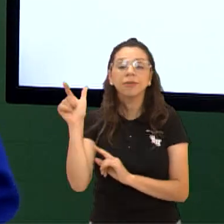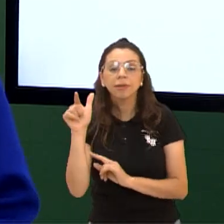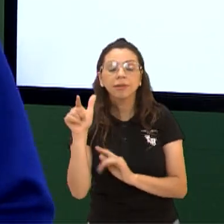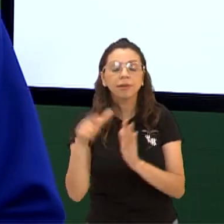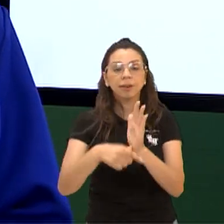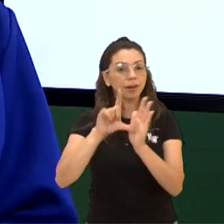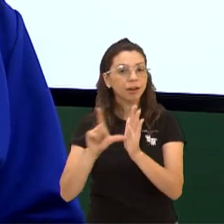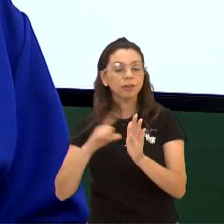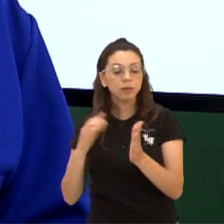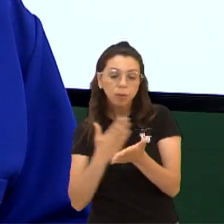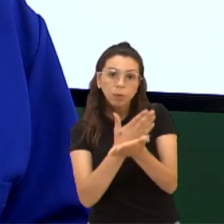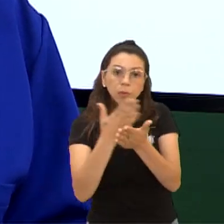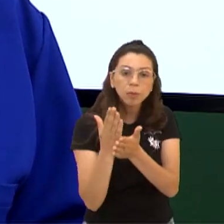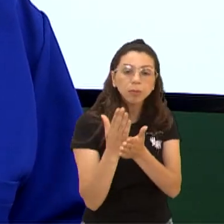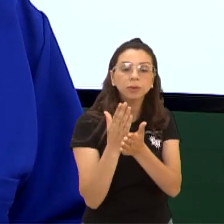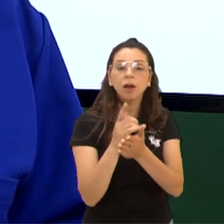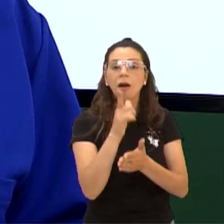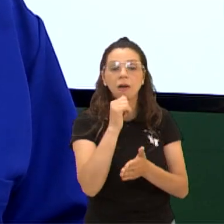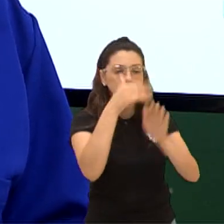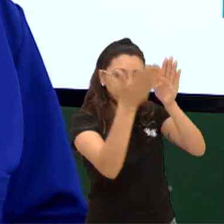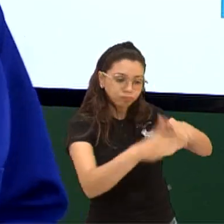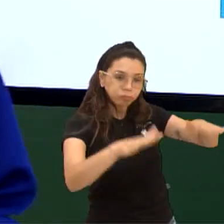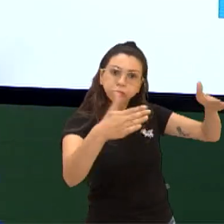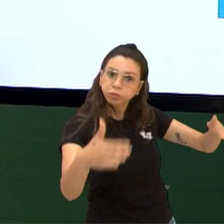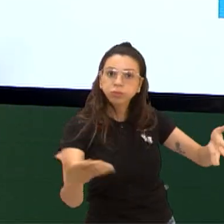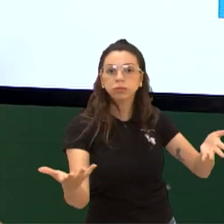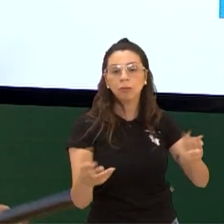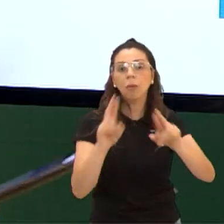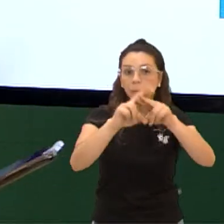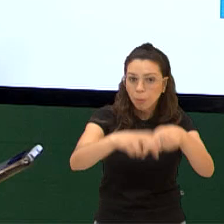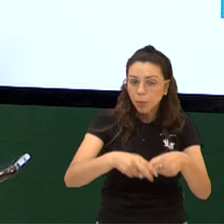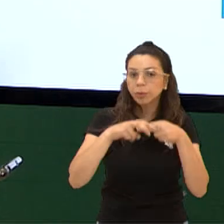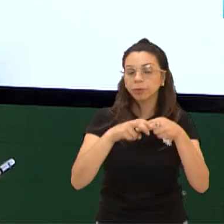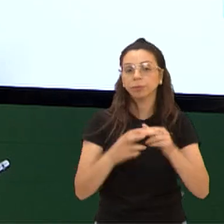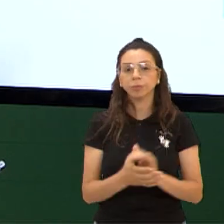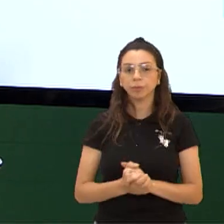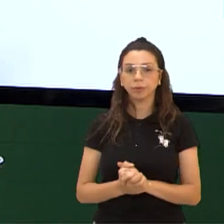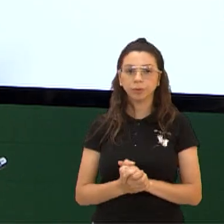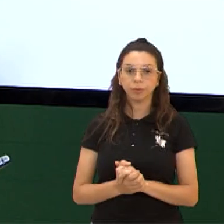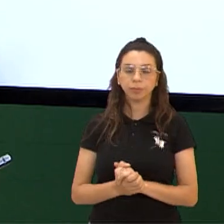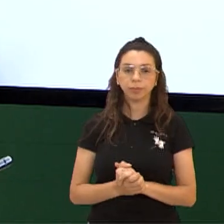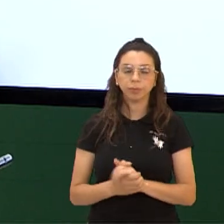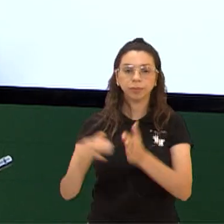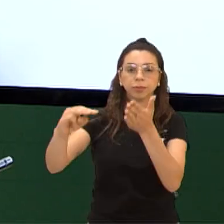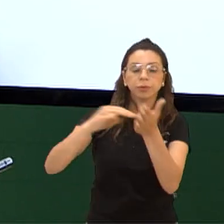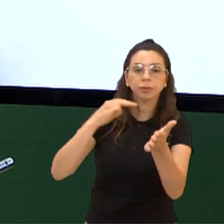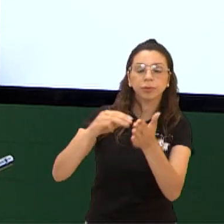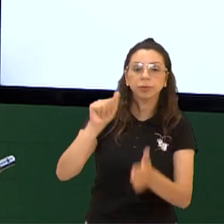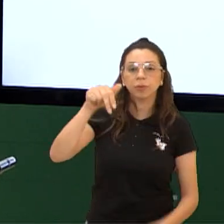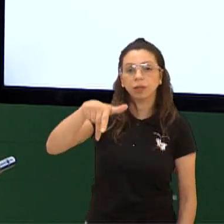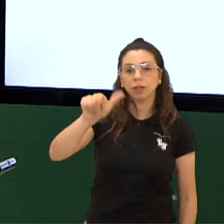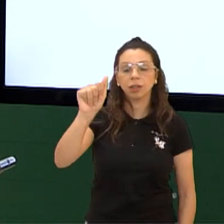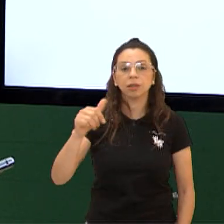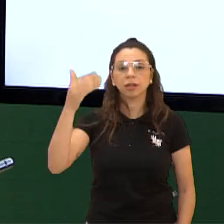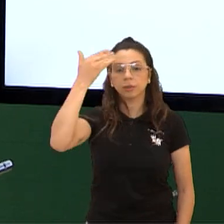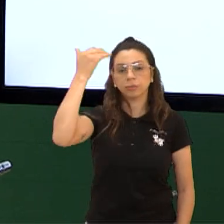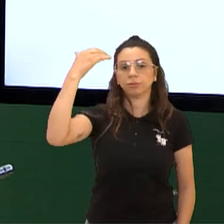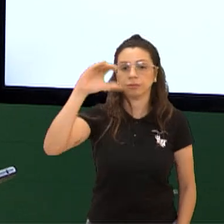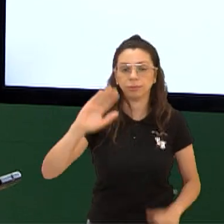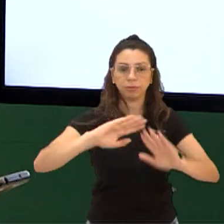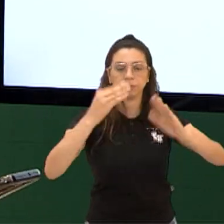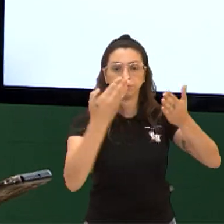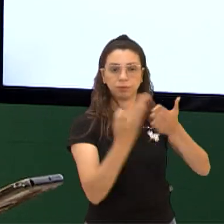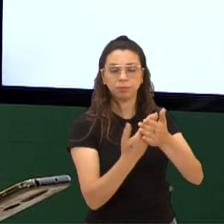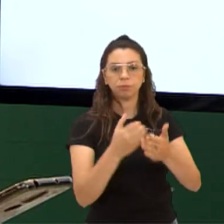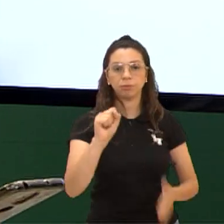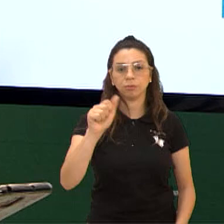né? mar. Não tinha como ser diferente, tá? Recadinho aqui, Ana Letícia, de Curitiba, Colégio